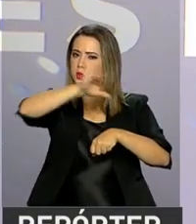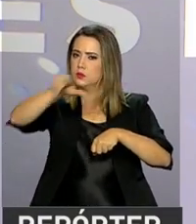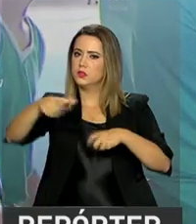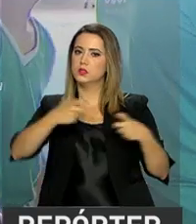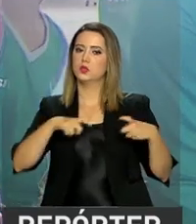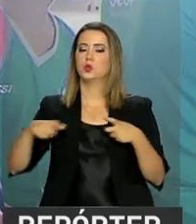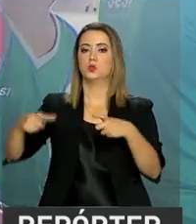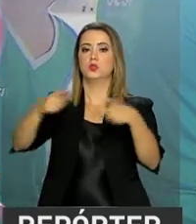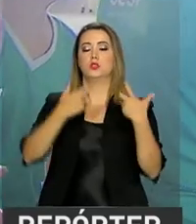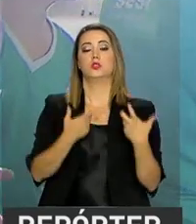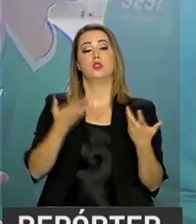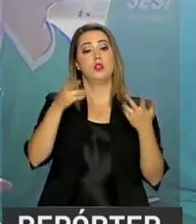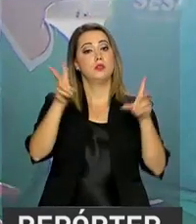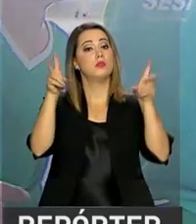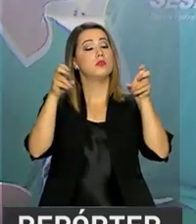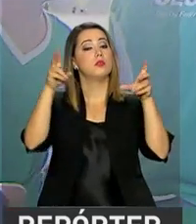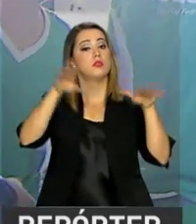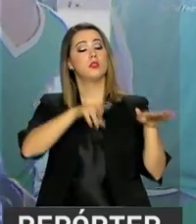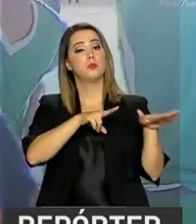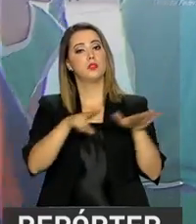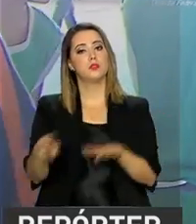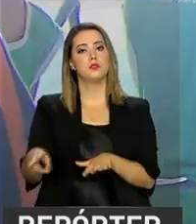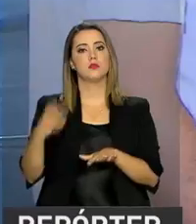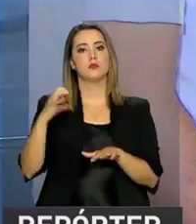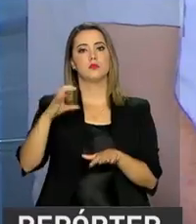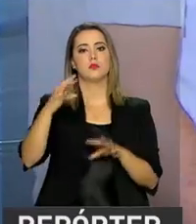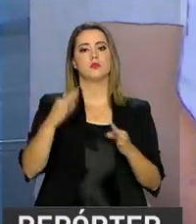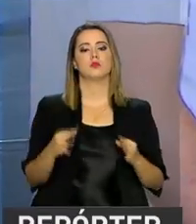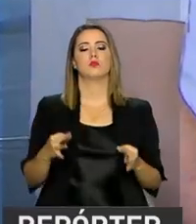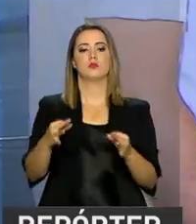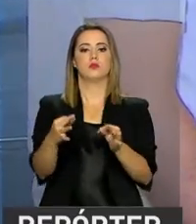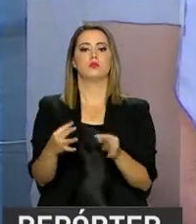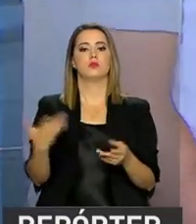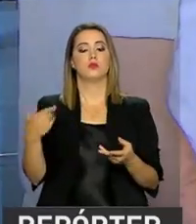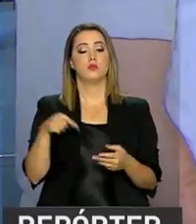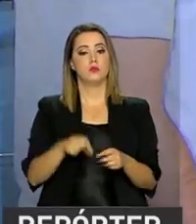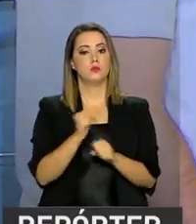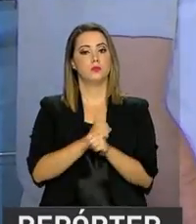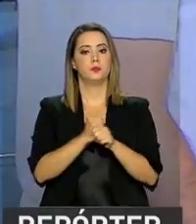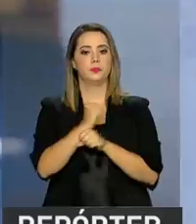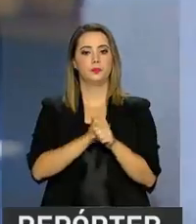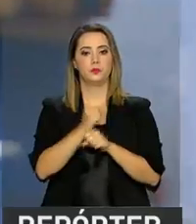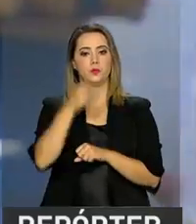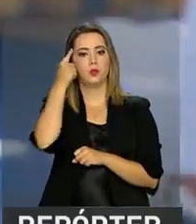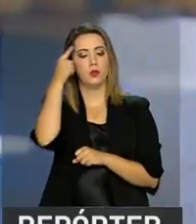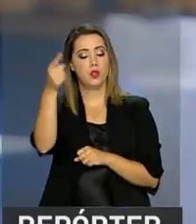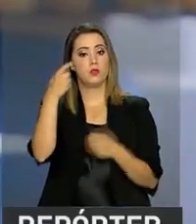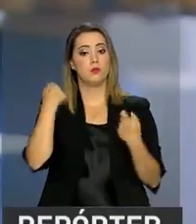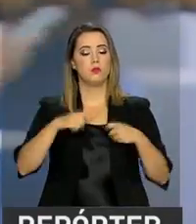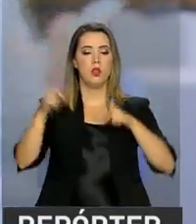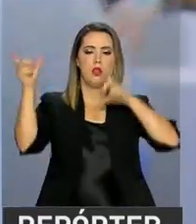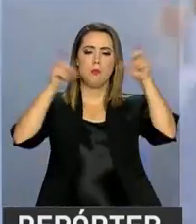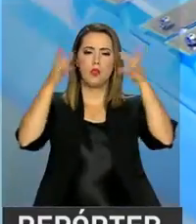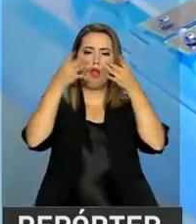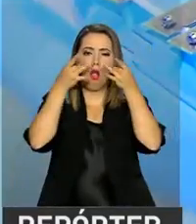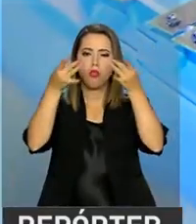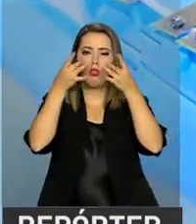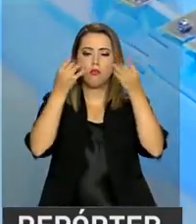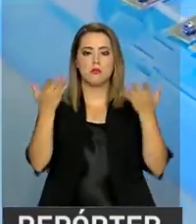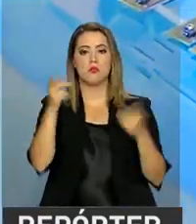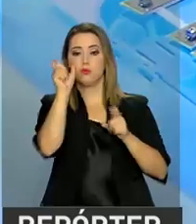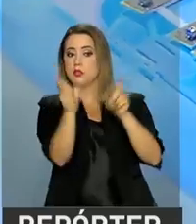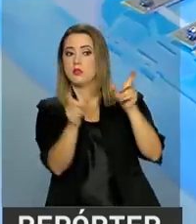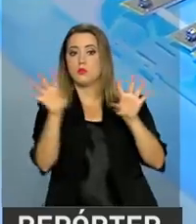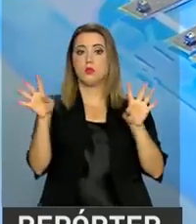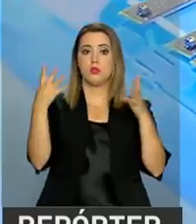tudo. E esse é o tema da Semana Nacional de Ciência e Tecnologia deste ano. A ideia é despertar a curiosidade do